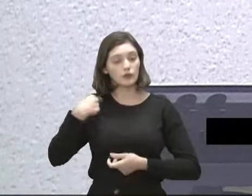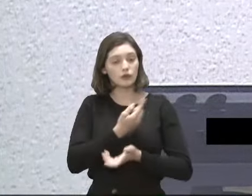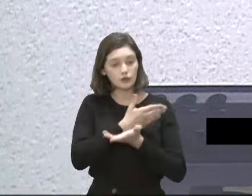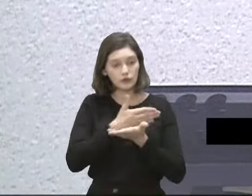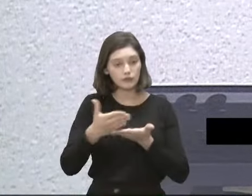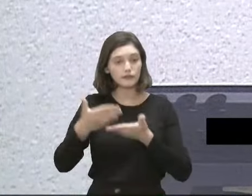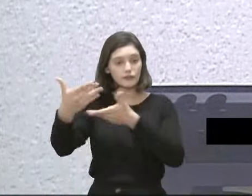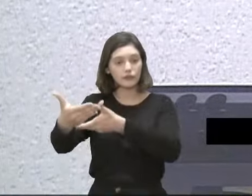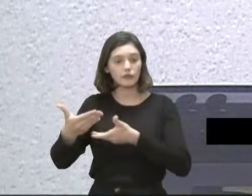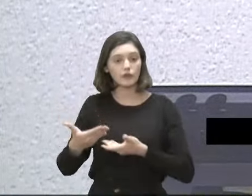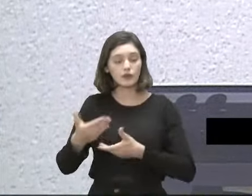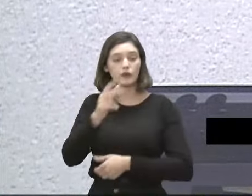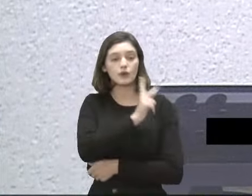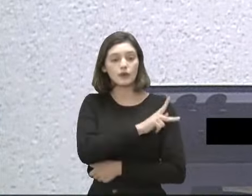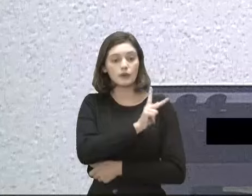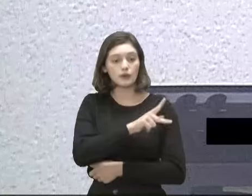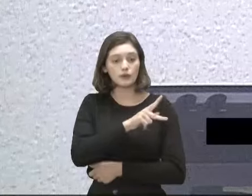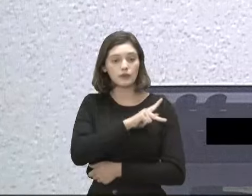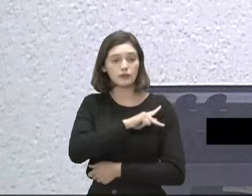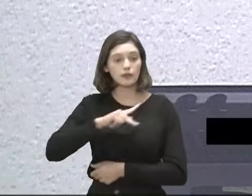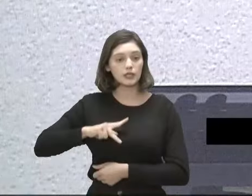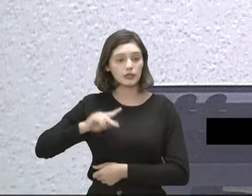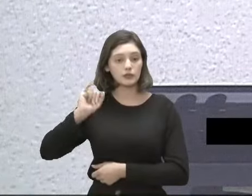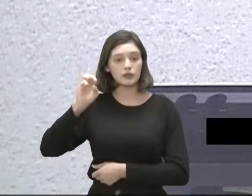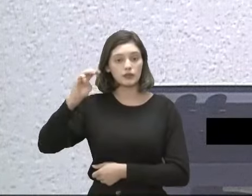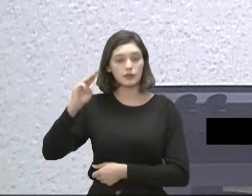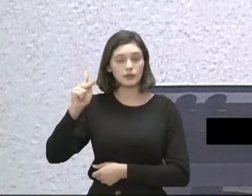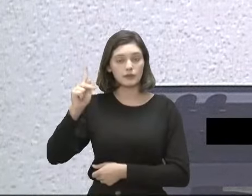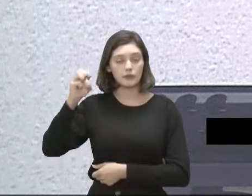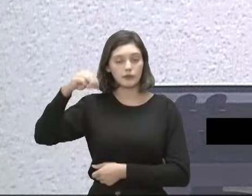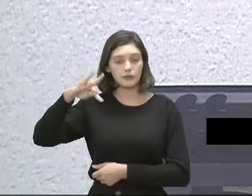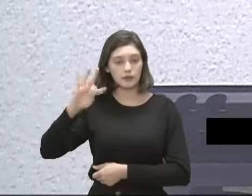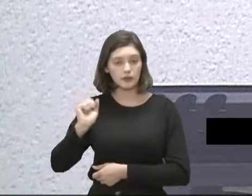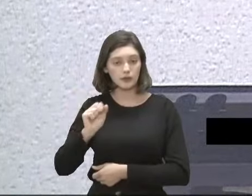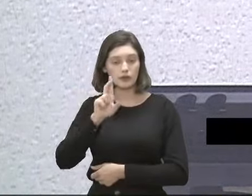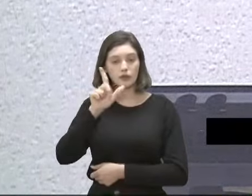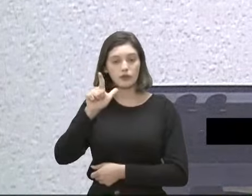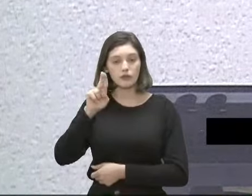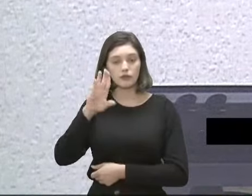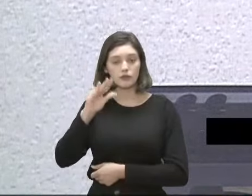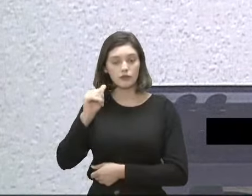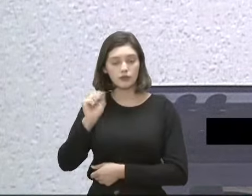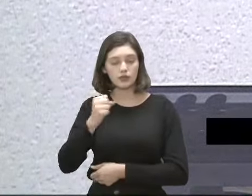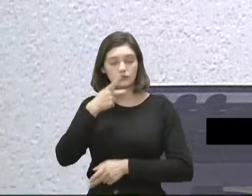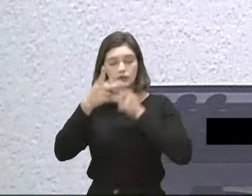trabalhos, convido o presidente do Instituto, senhor Lucas, a fazer uso da palavra.